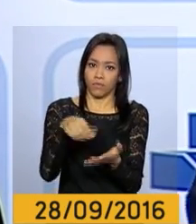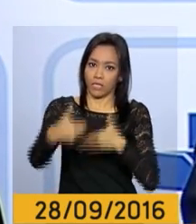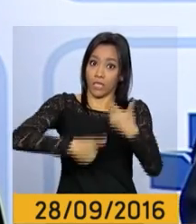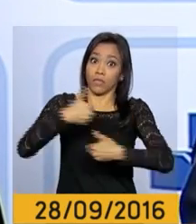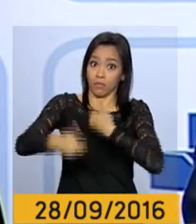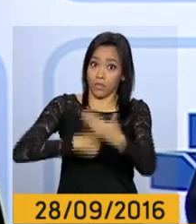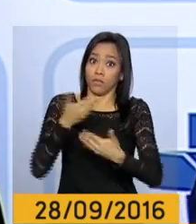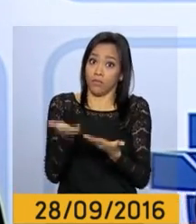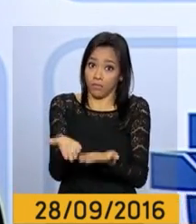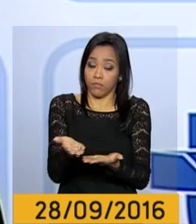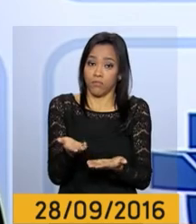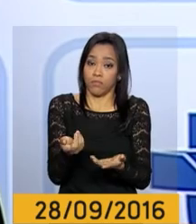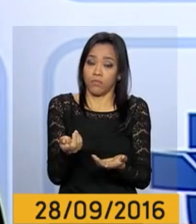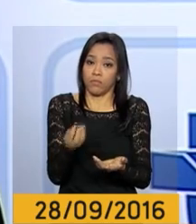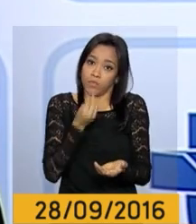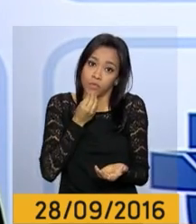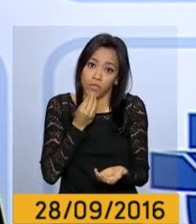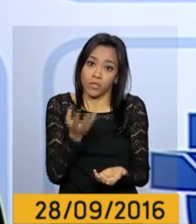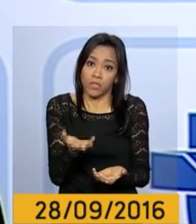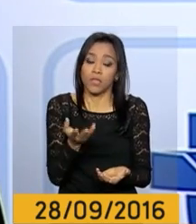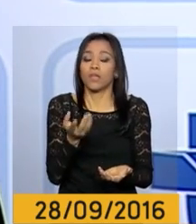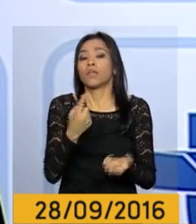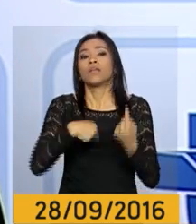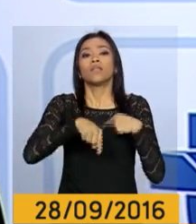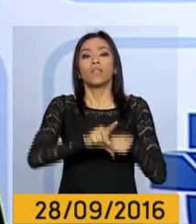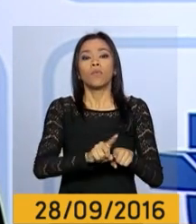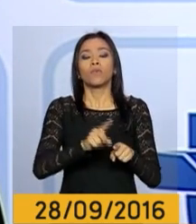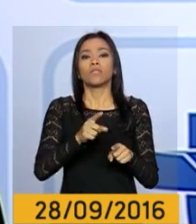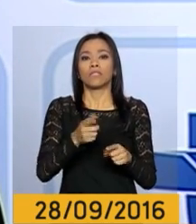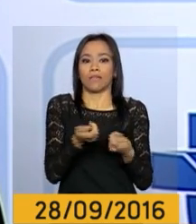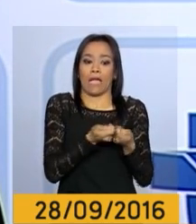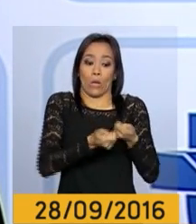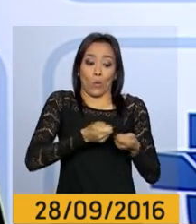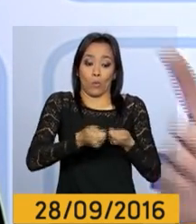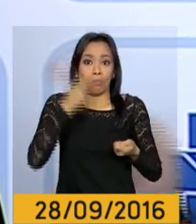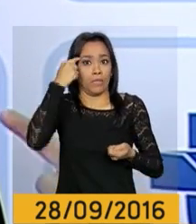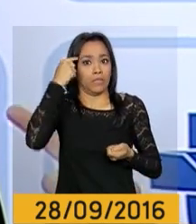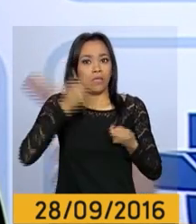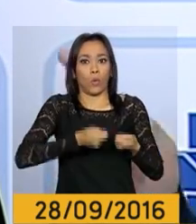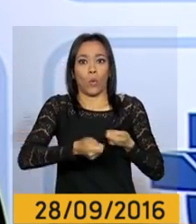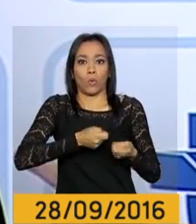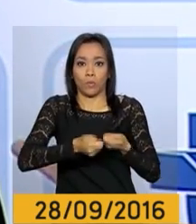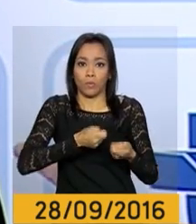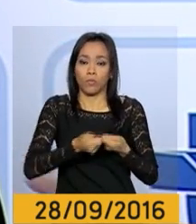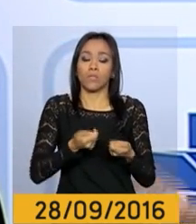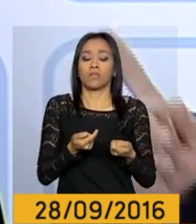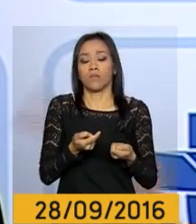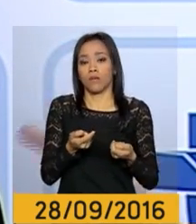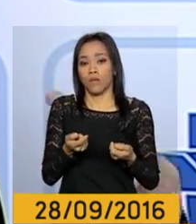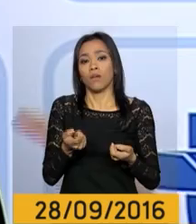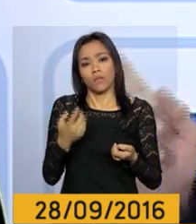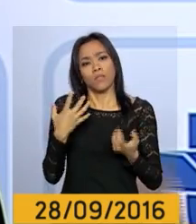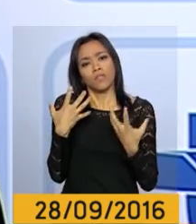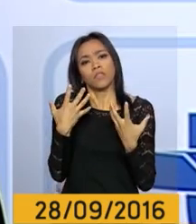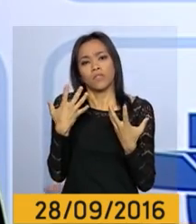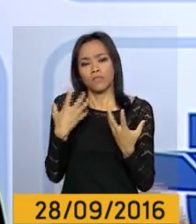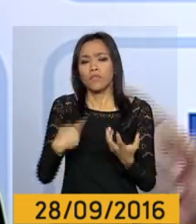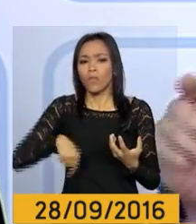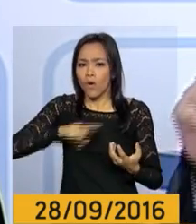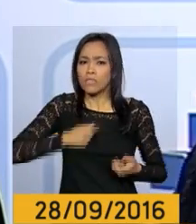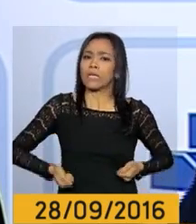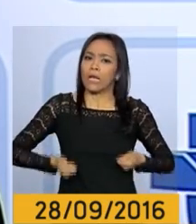e lançaremos a nossa conta de economia que está tendo também nessa nós estamos gastando menos